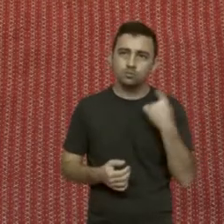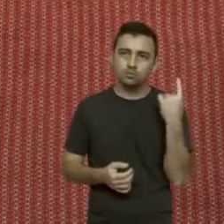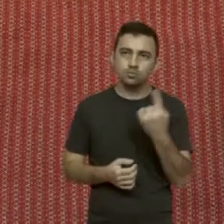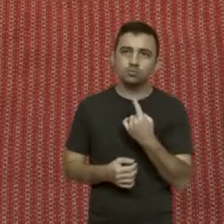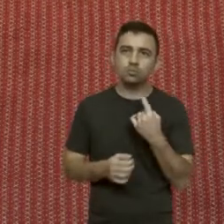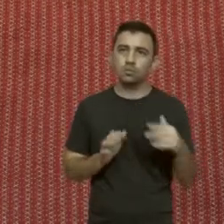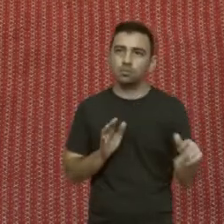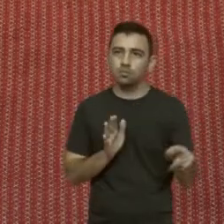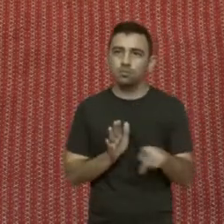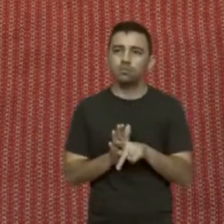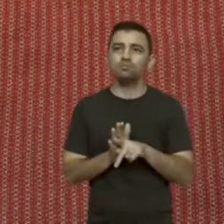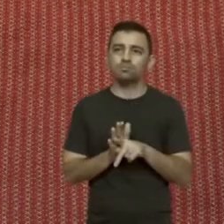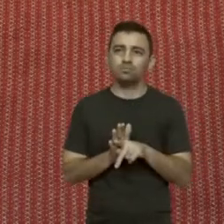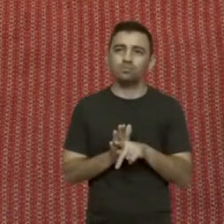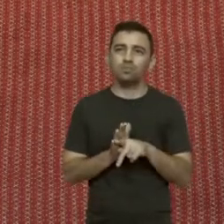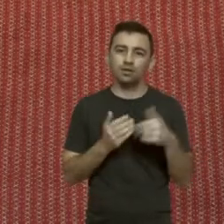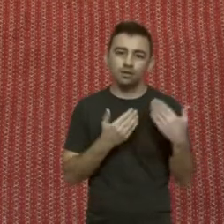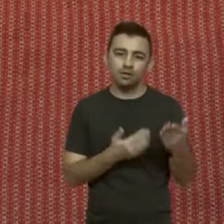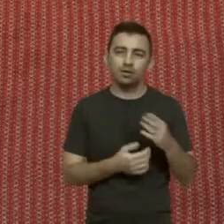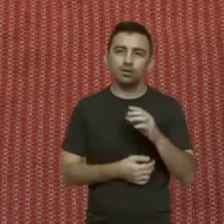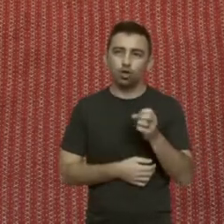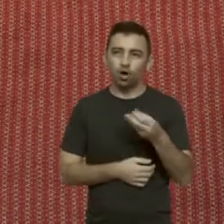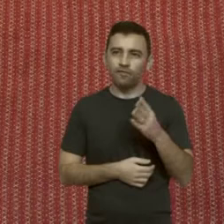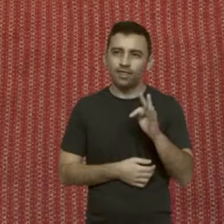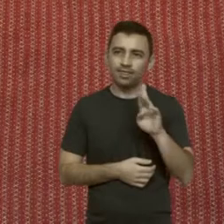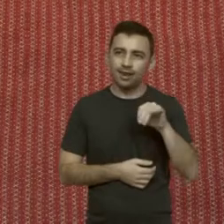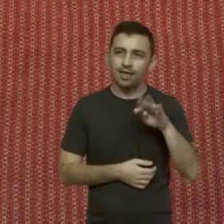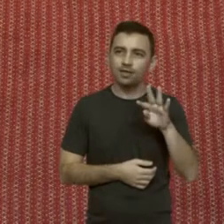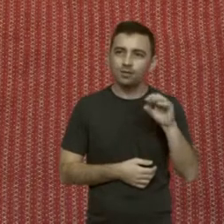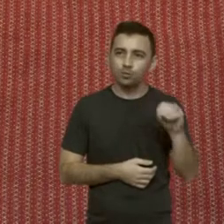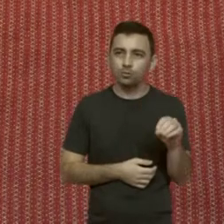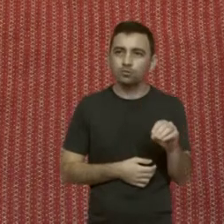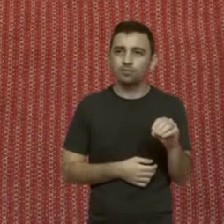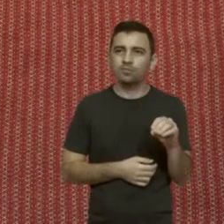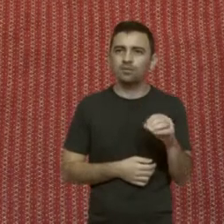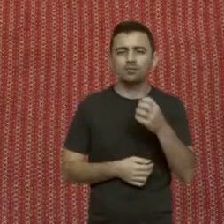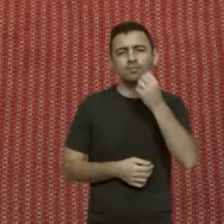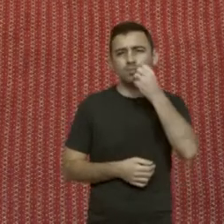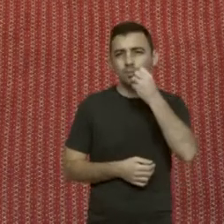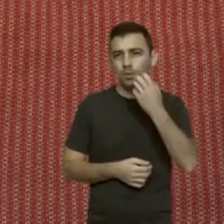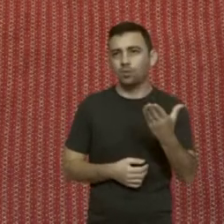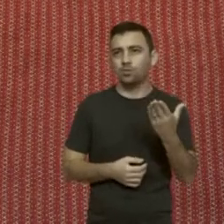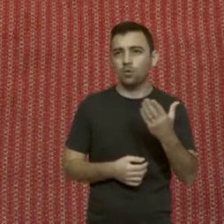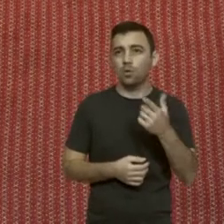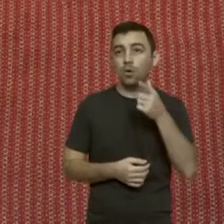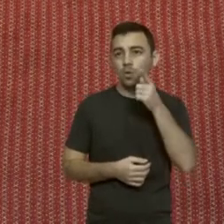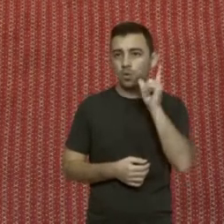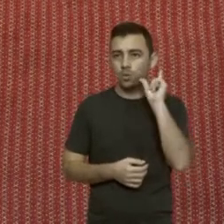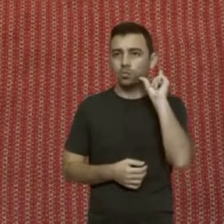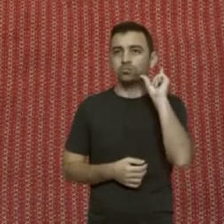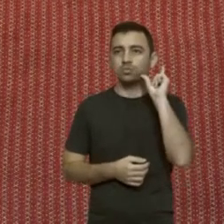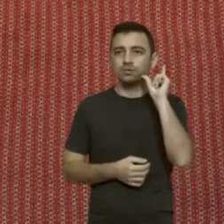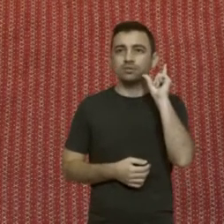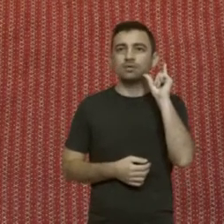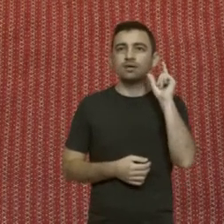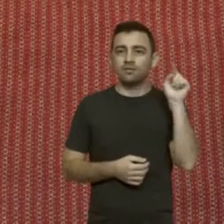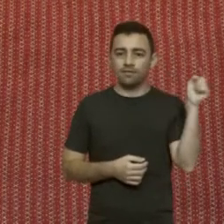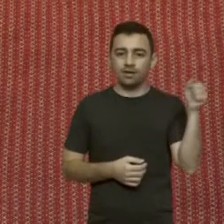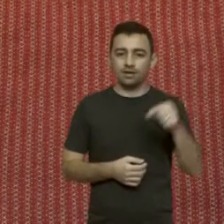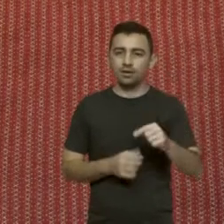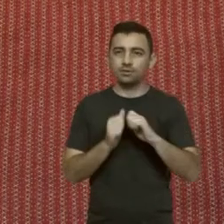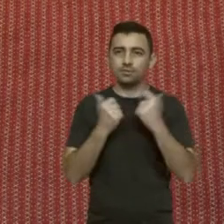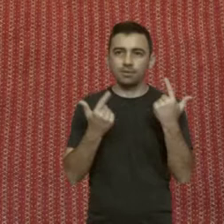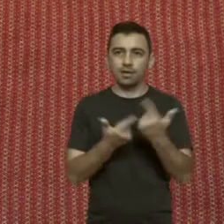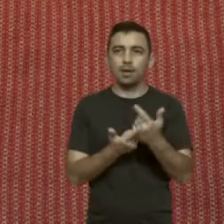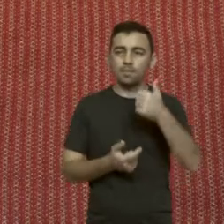da nossa Nova Trento, a querida Nova Trento. E que bom, ontem tive a oportunidade de receber aqui na Assembleia minha